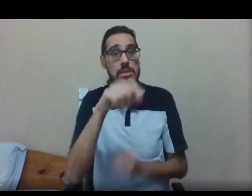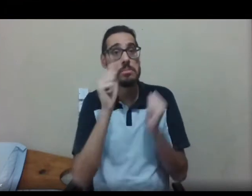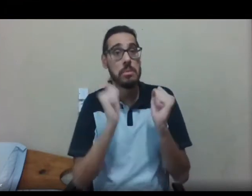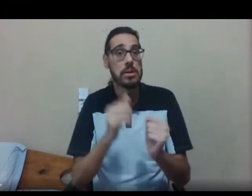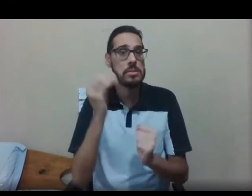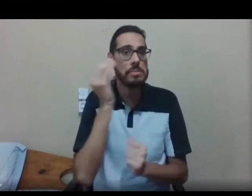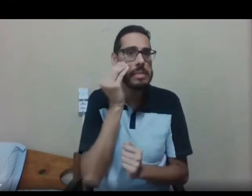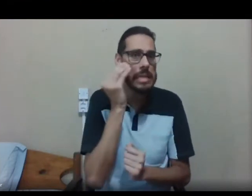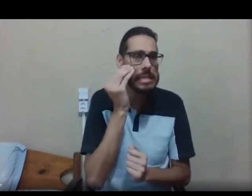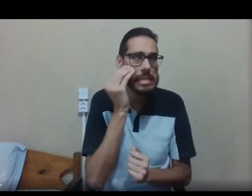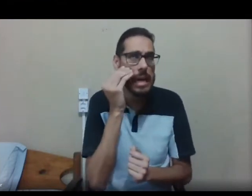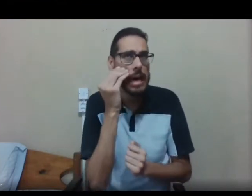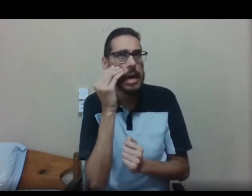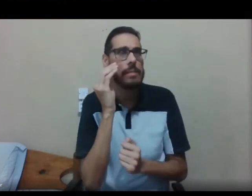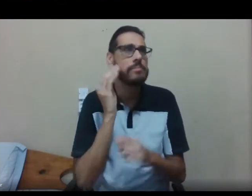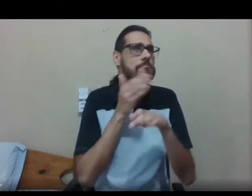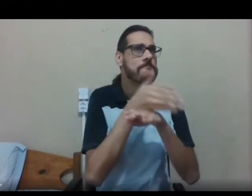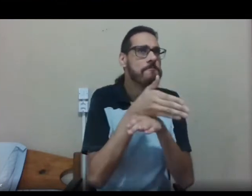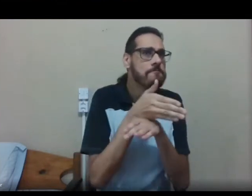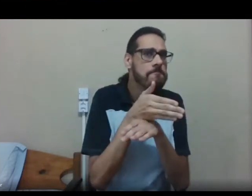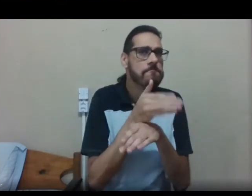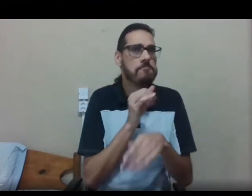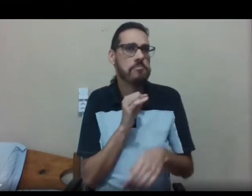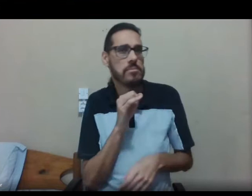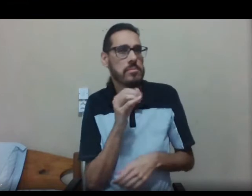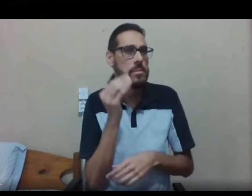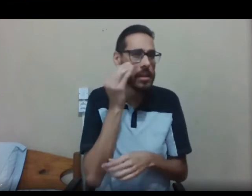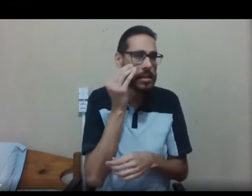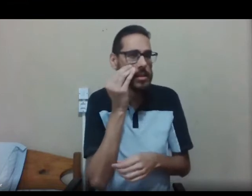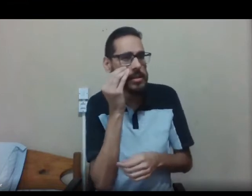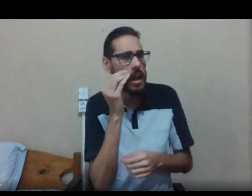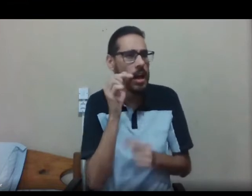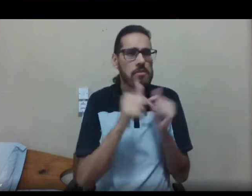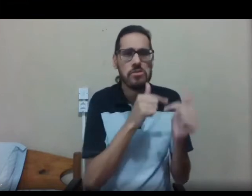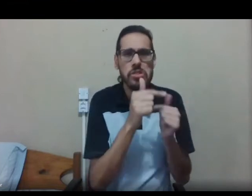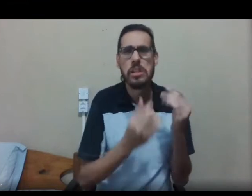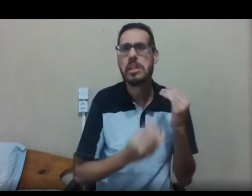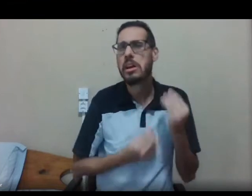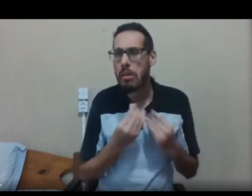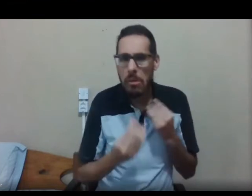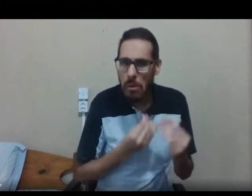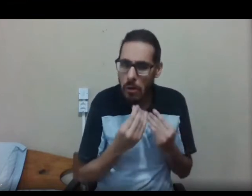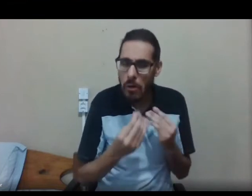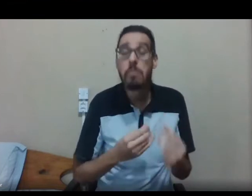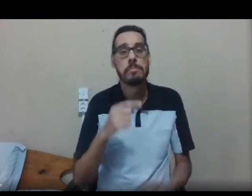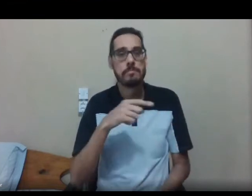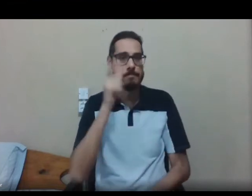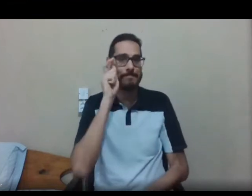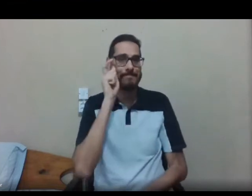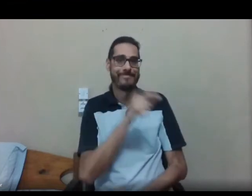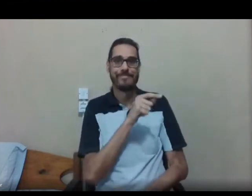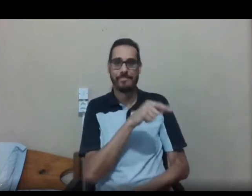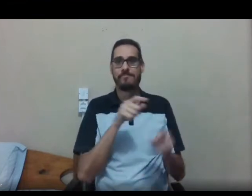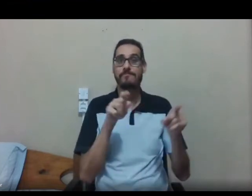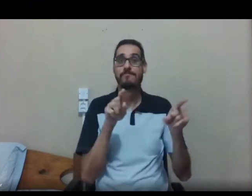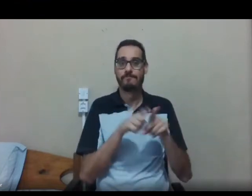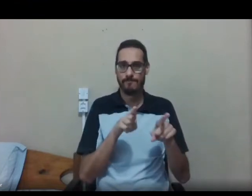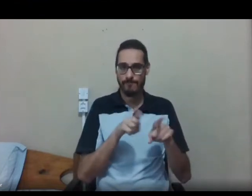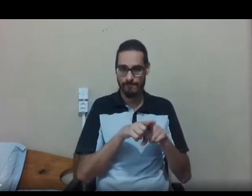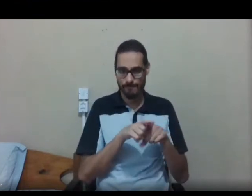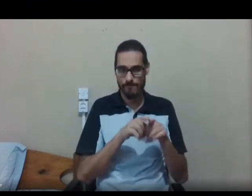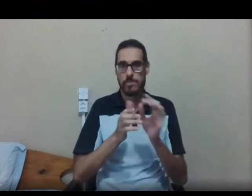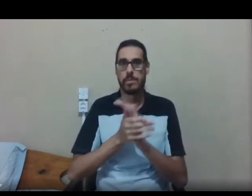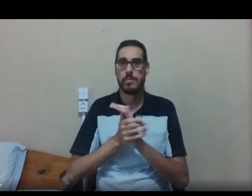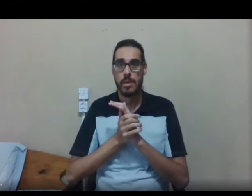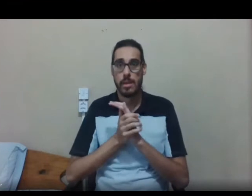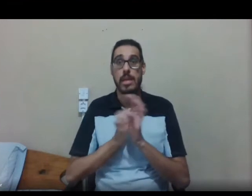especialmente com as possibilidades, né, ferramentas que possibilita a interação entre estudantes e o